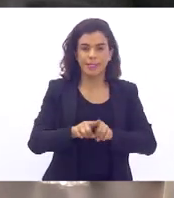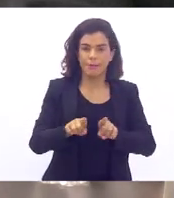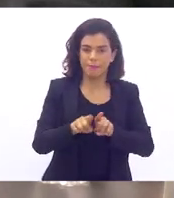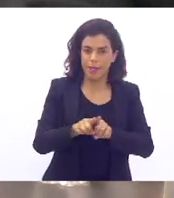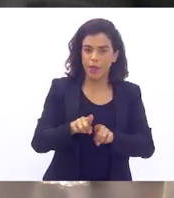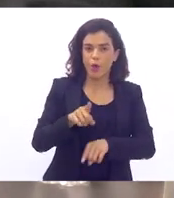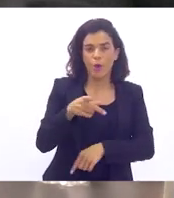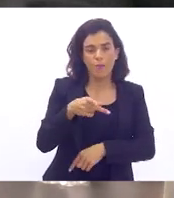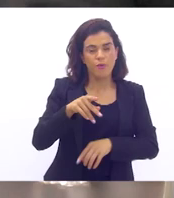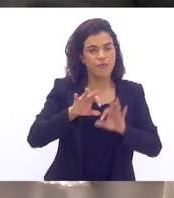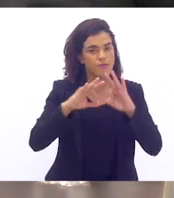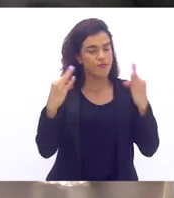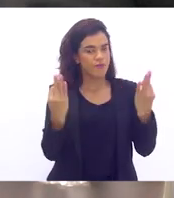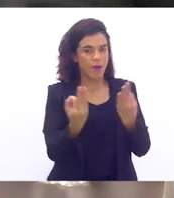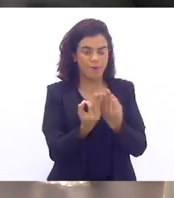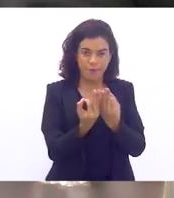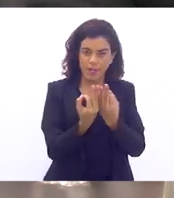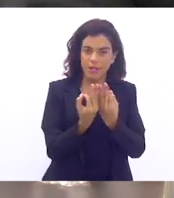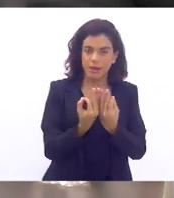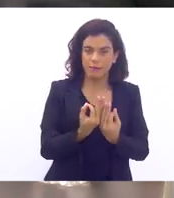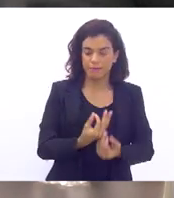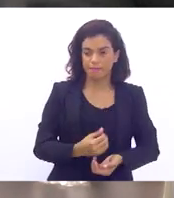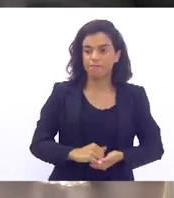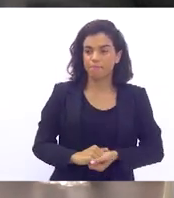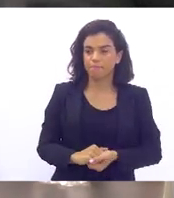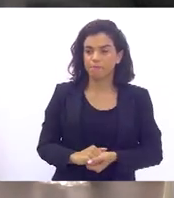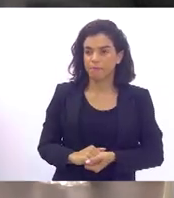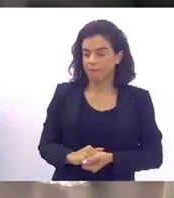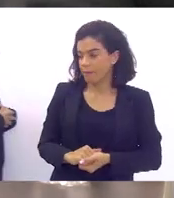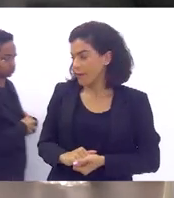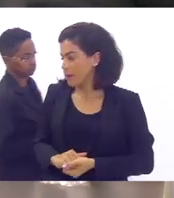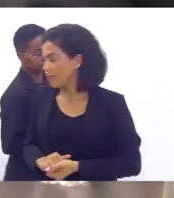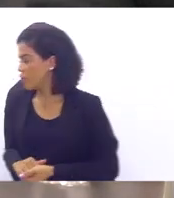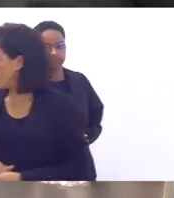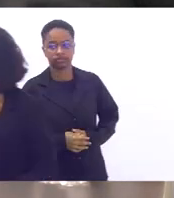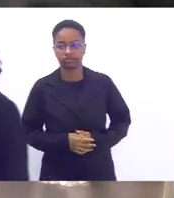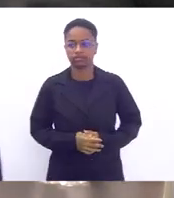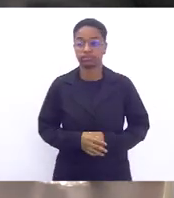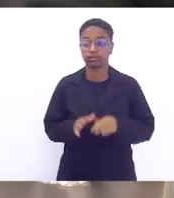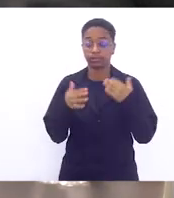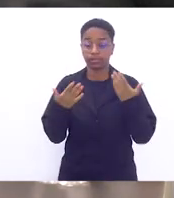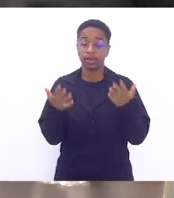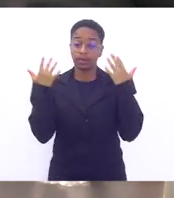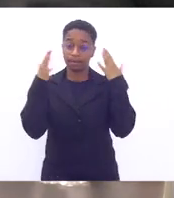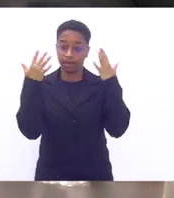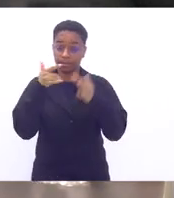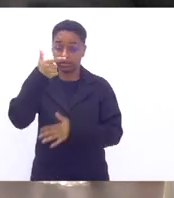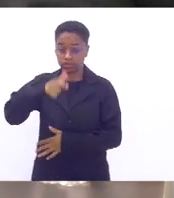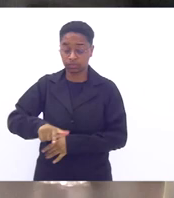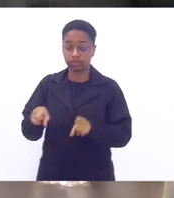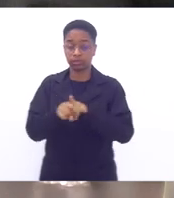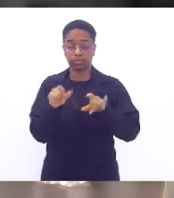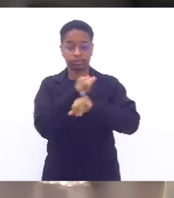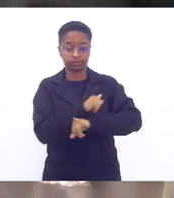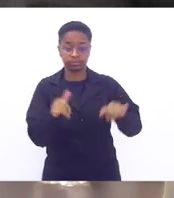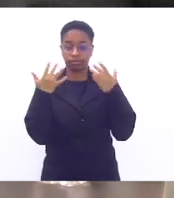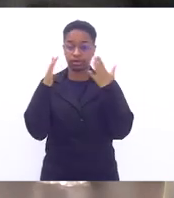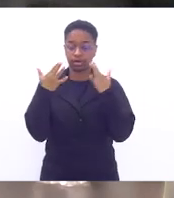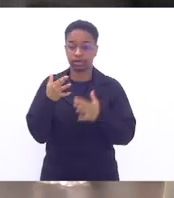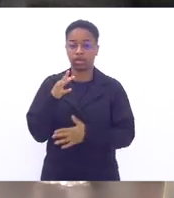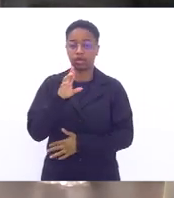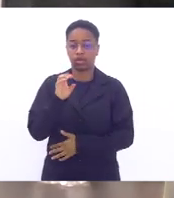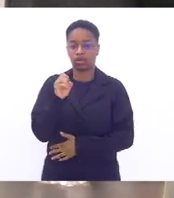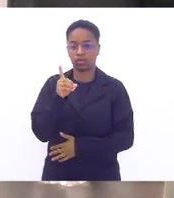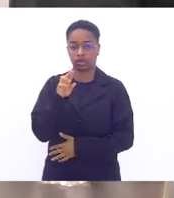como pais como mães que vivem hoje esta realidade Então parabéns mais uma vez também estando aqui os parabéns ao Rodrigo Bacelar